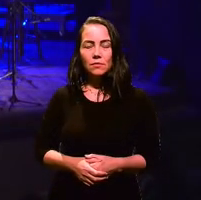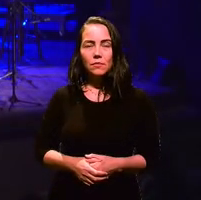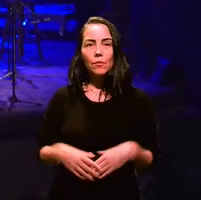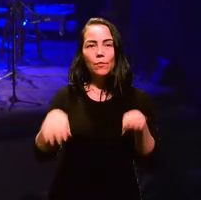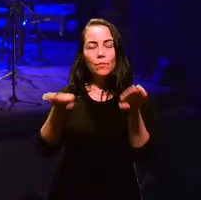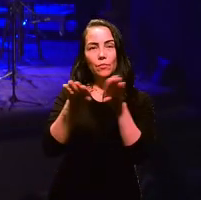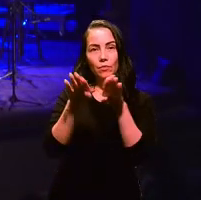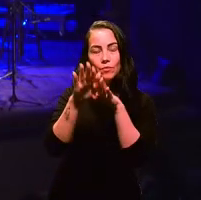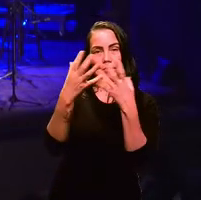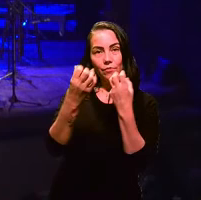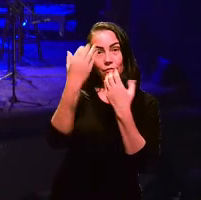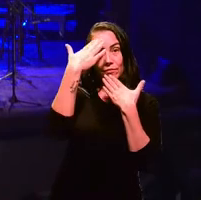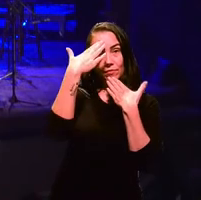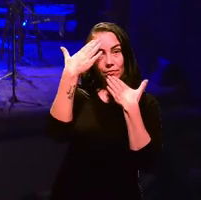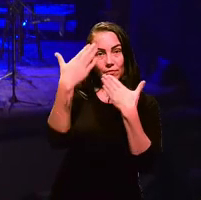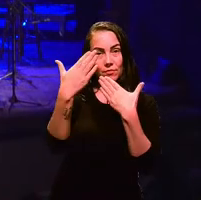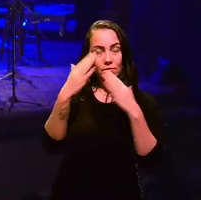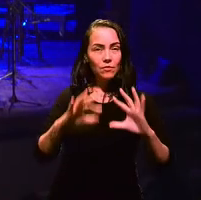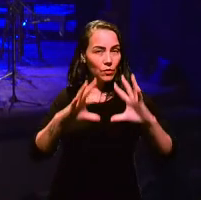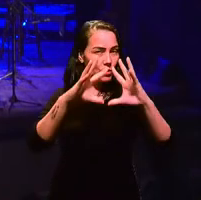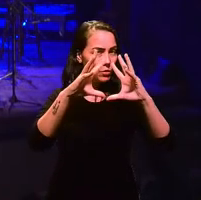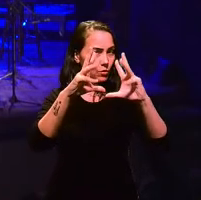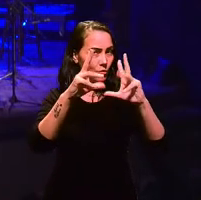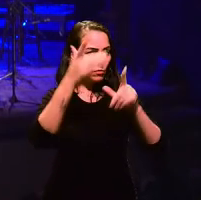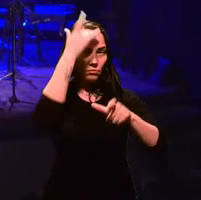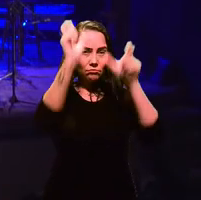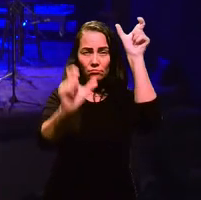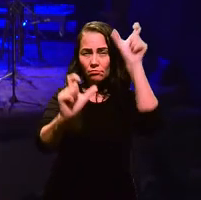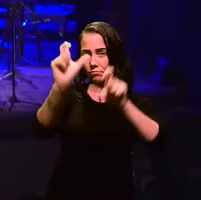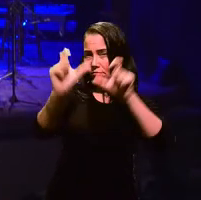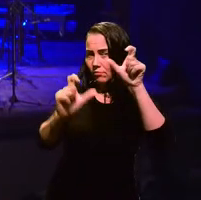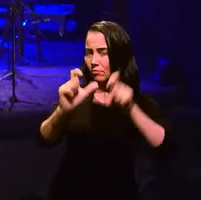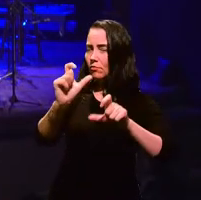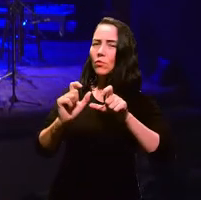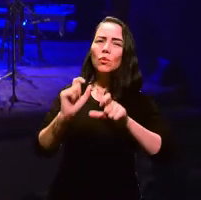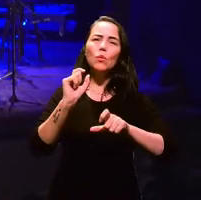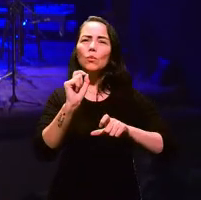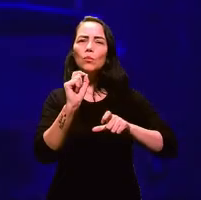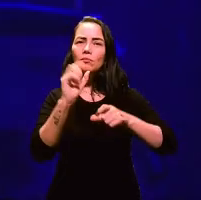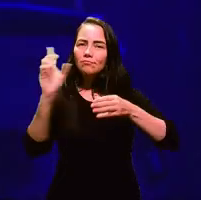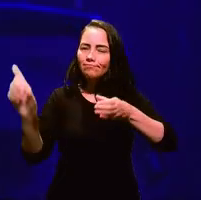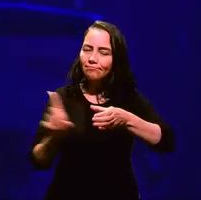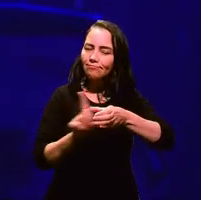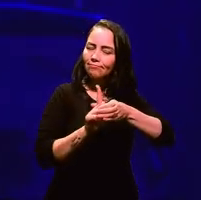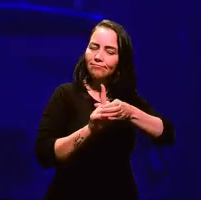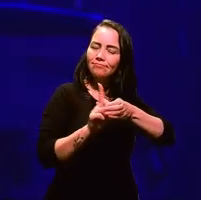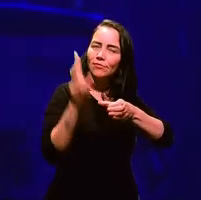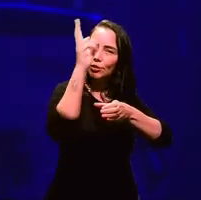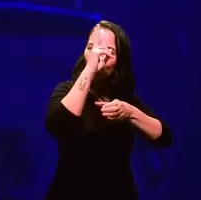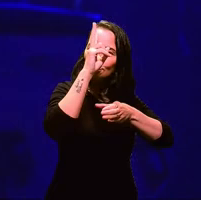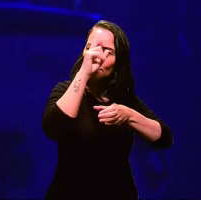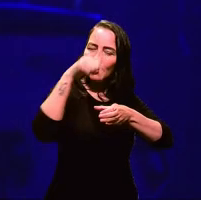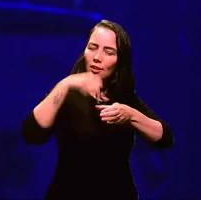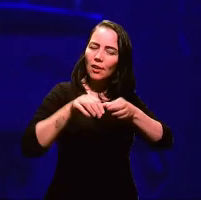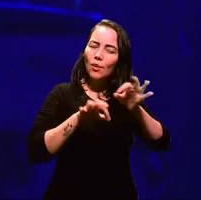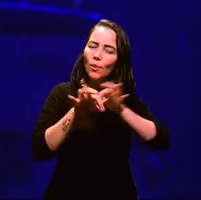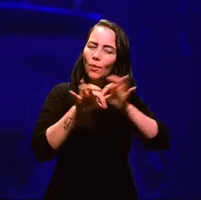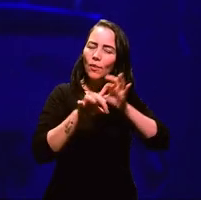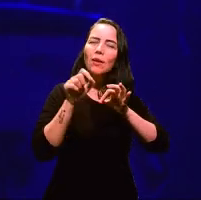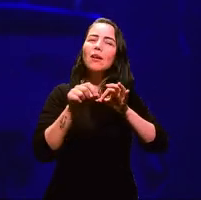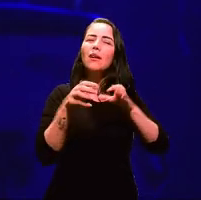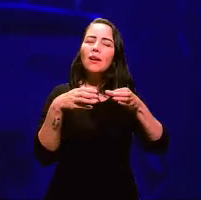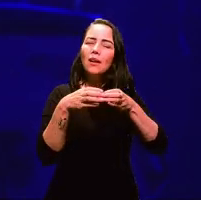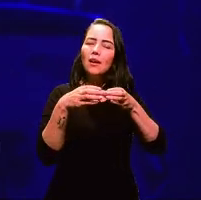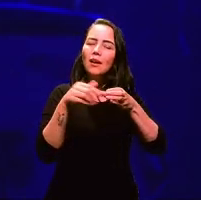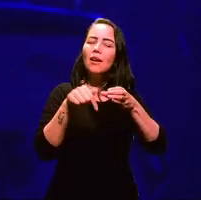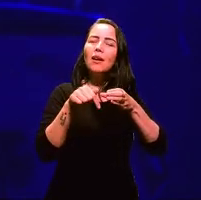Também agradecemos a todas as pessoas que fazem parte da história desta organização, o Hospital São